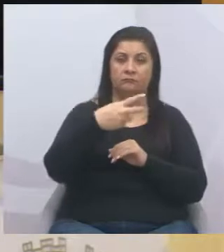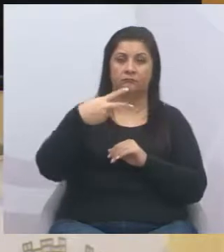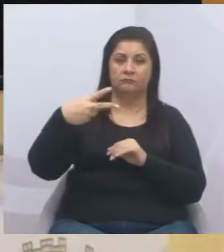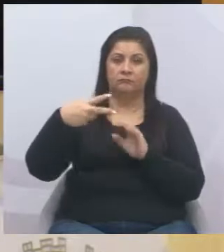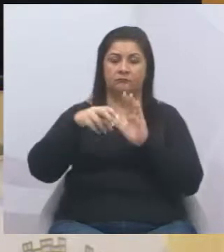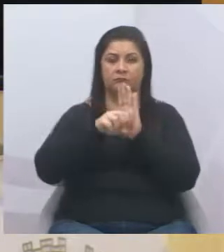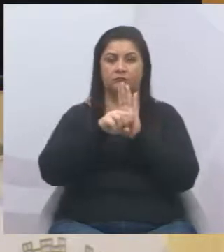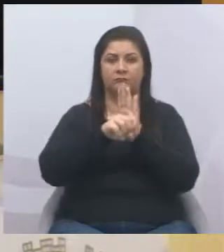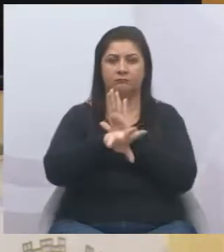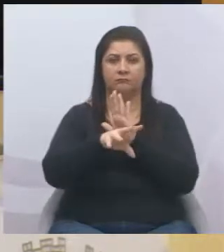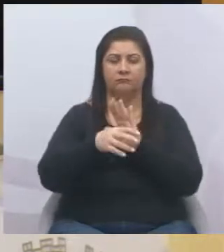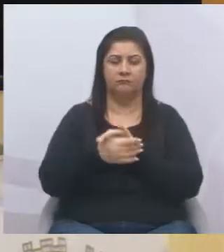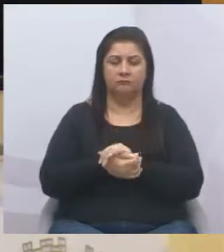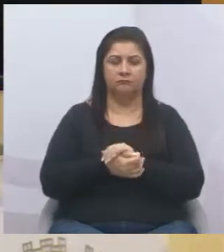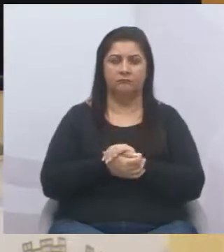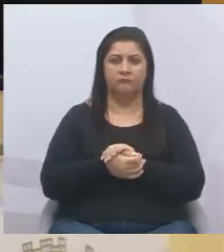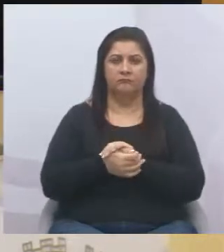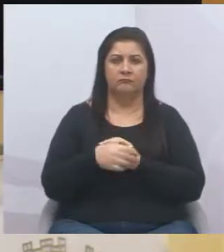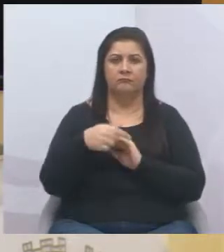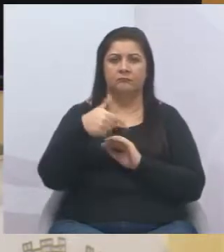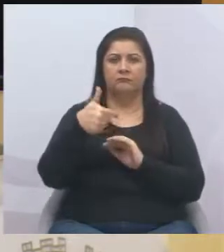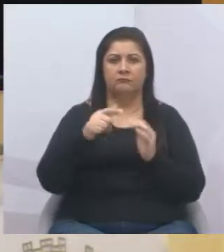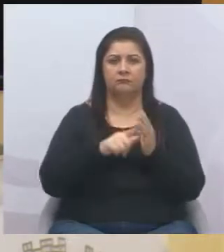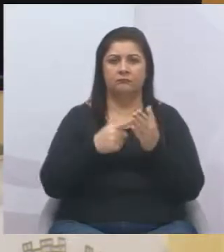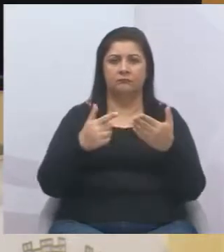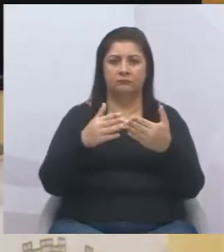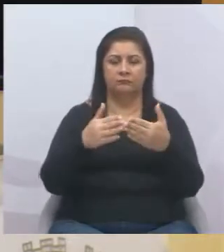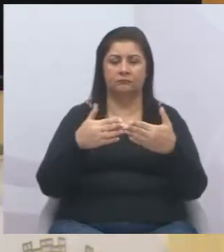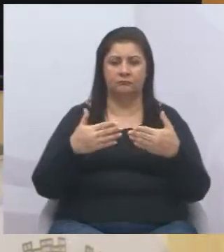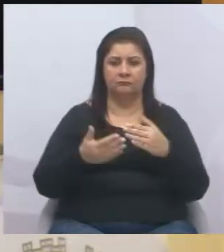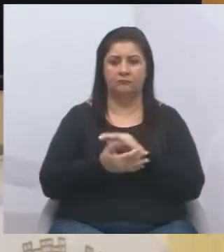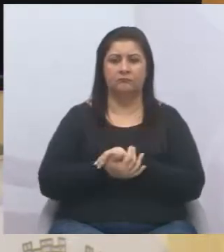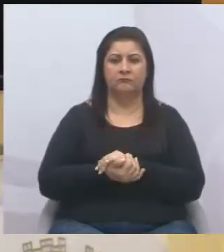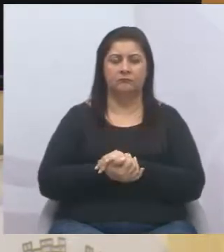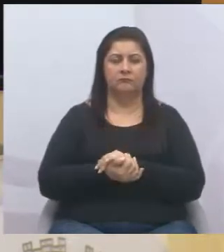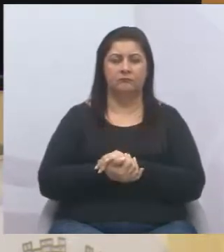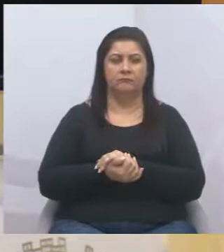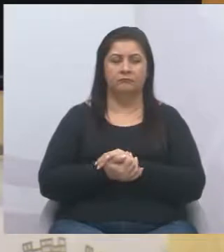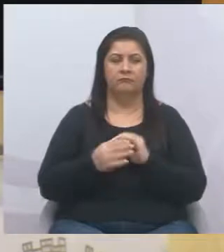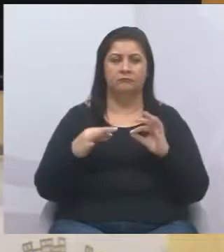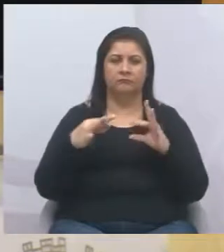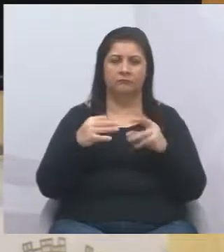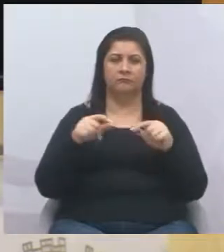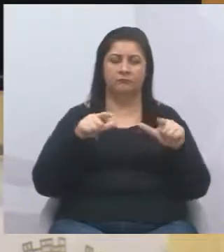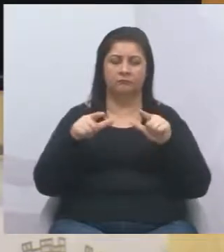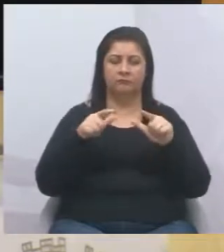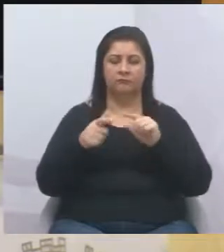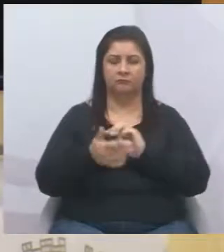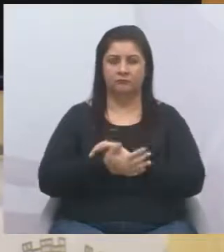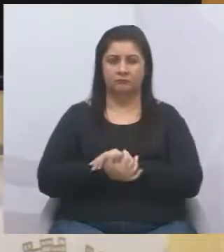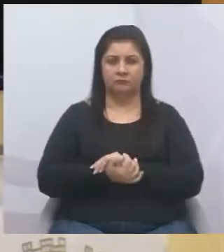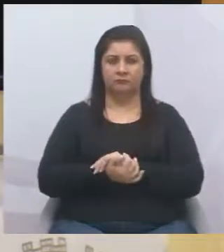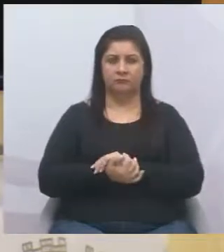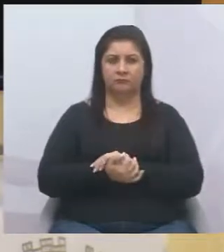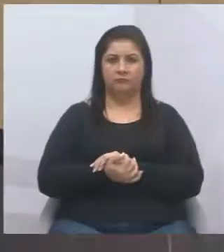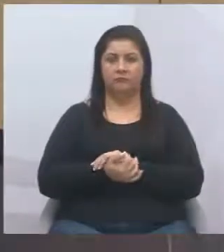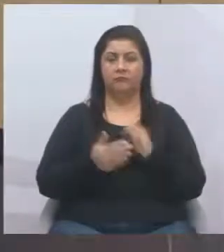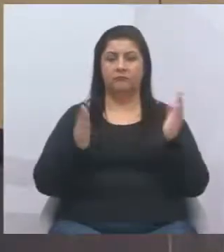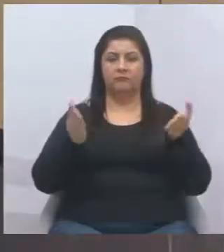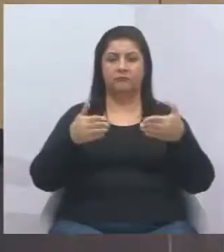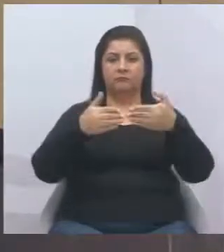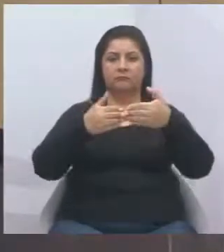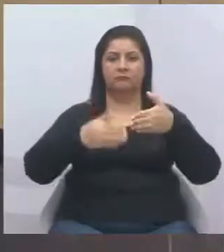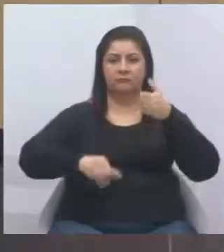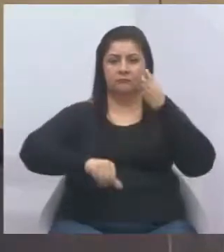2 moções, 7 requerimentos e 1 pedido de informação. Esses são os trabalhos. Agora solicita ao